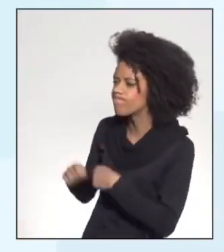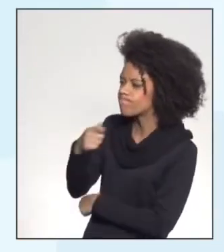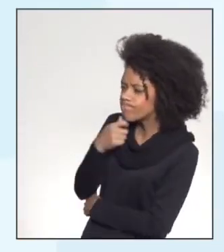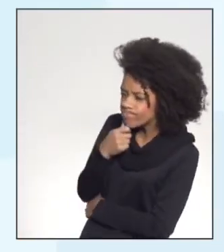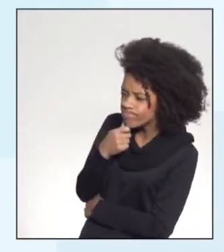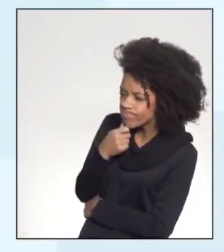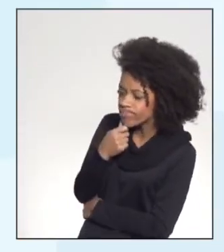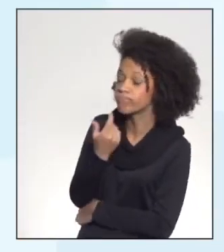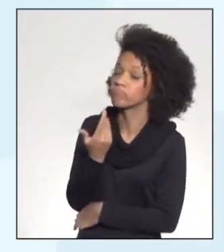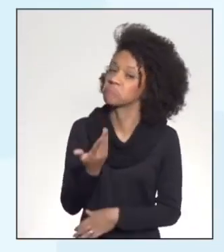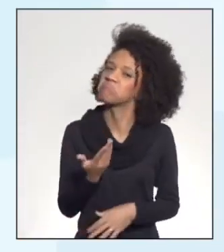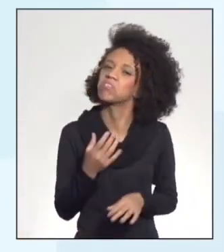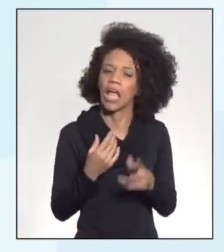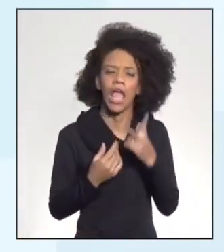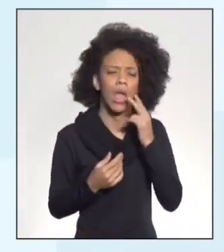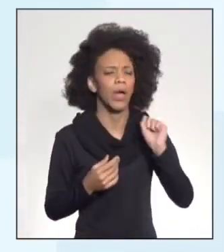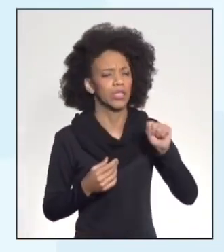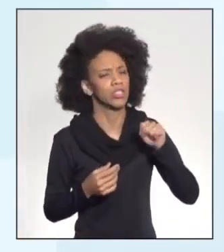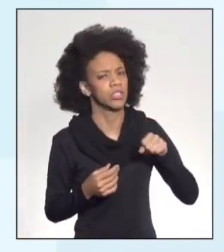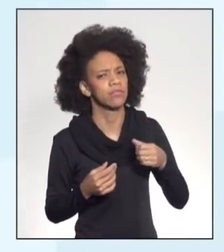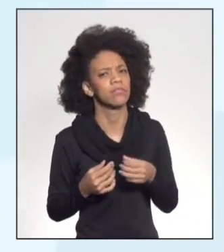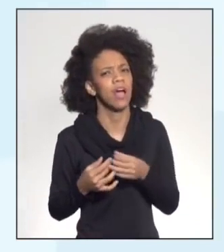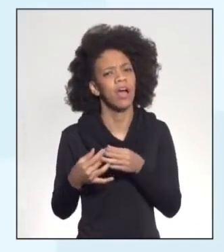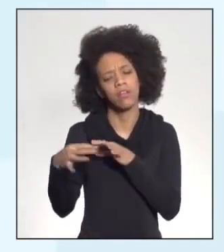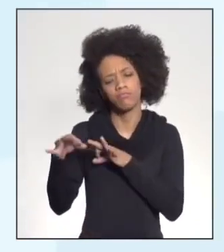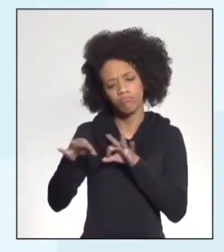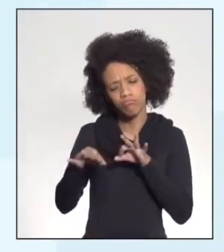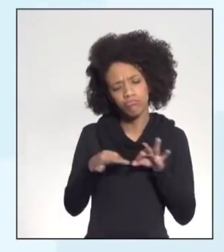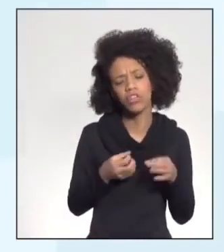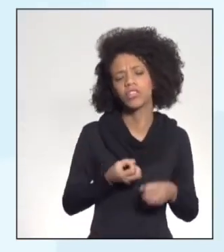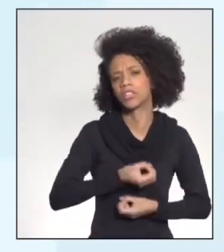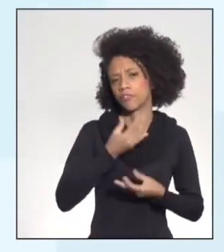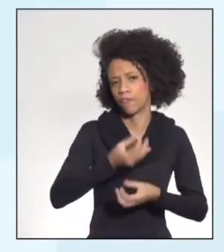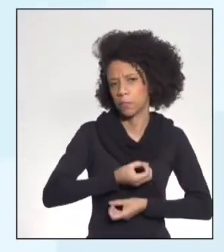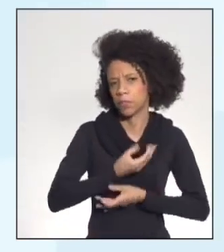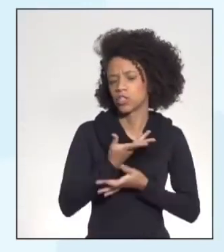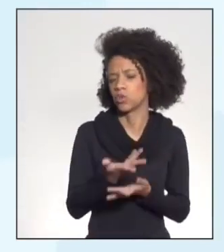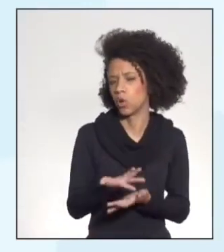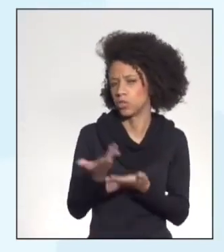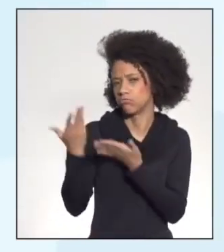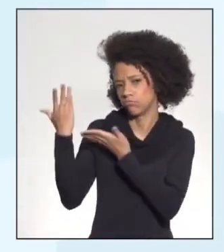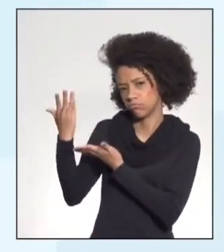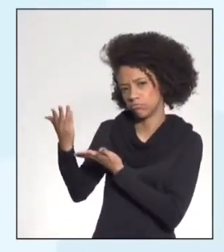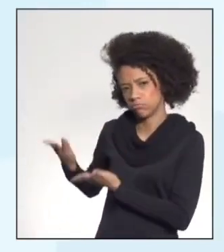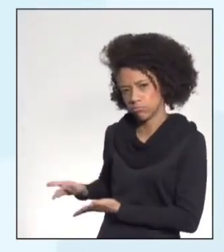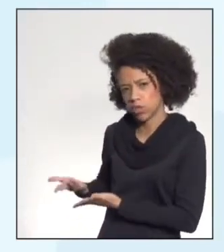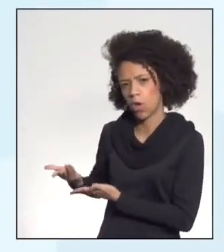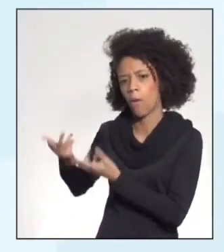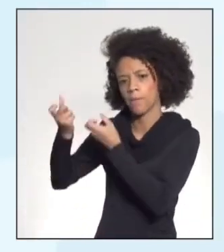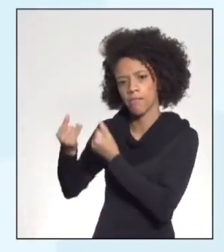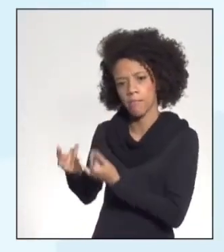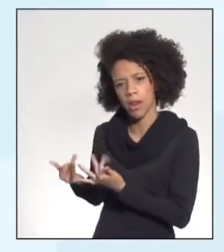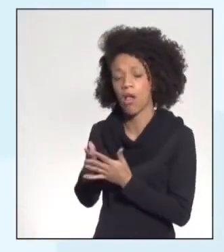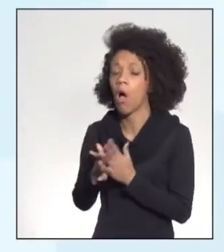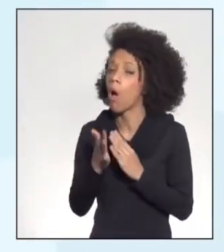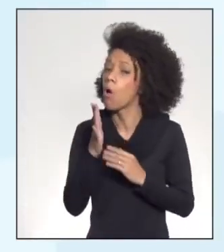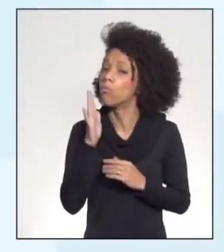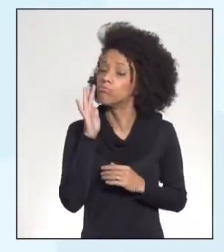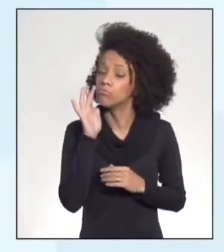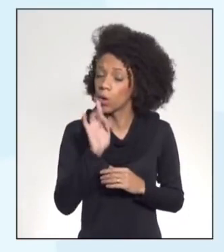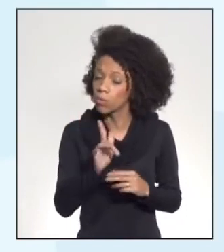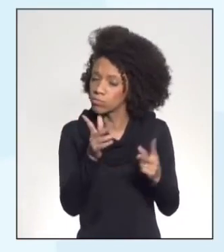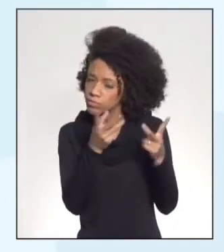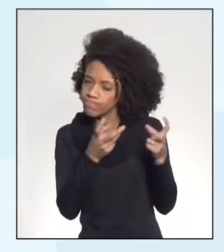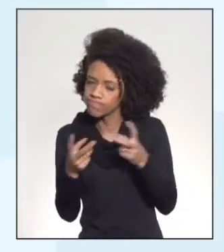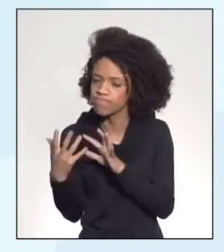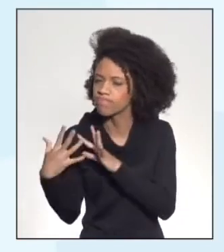Eu acho que sim. Colocando essas informações aí, como você colocou no canto, eu acho que eu consigo identificar